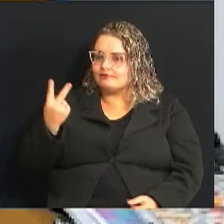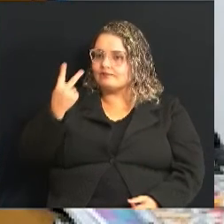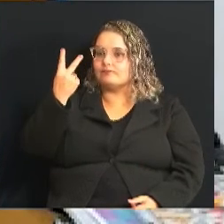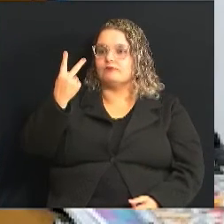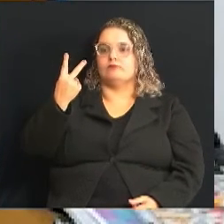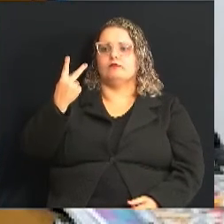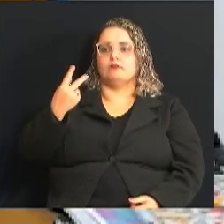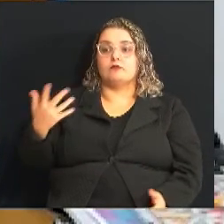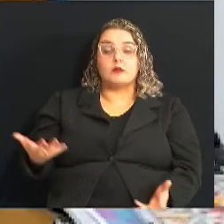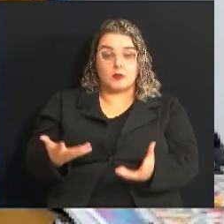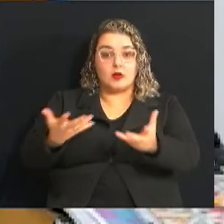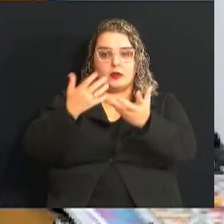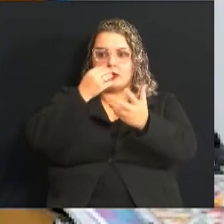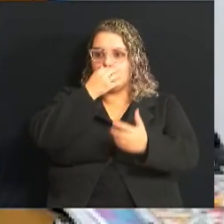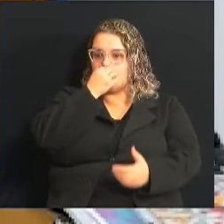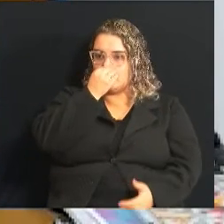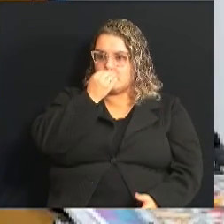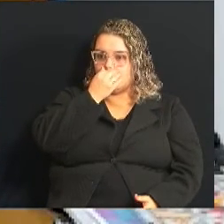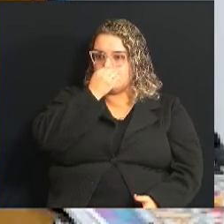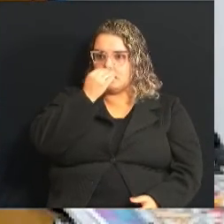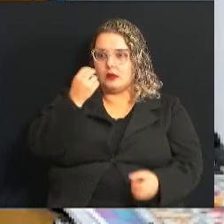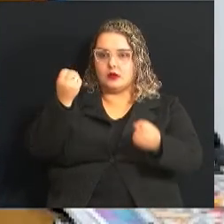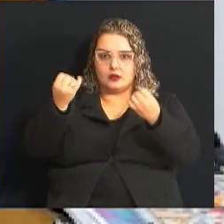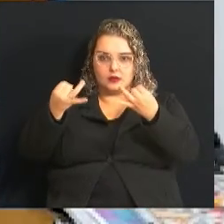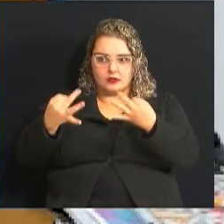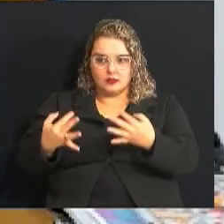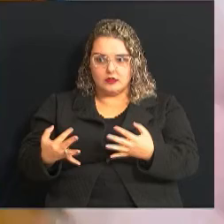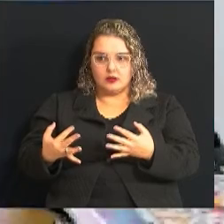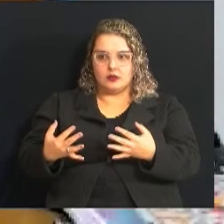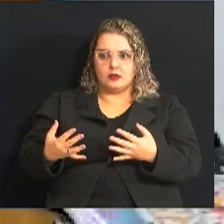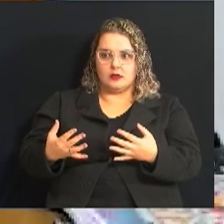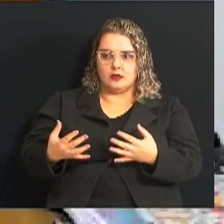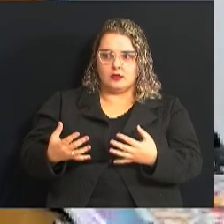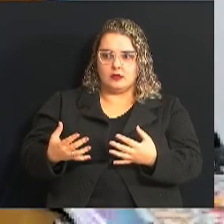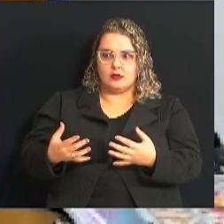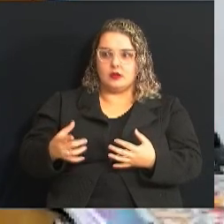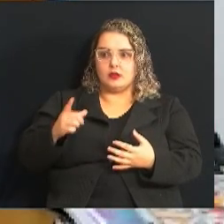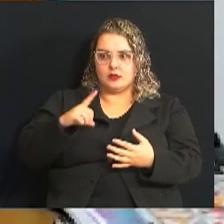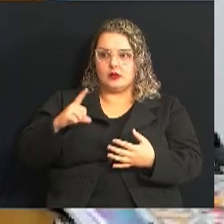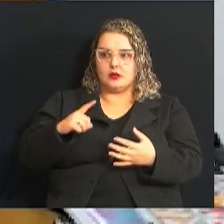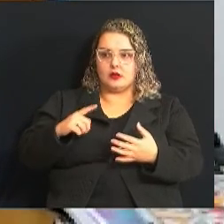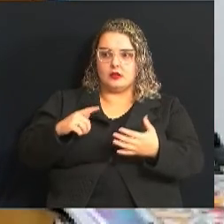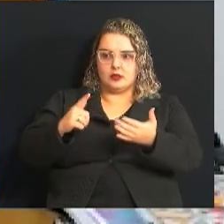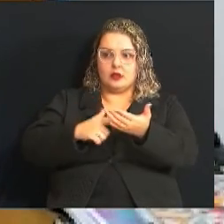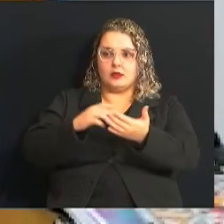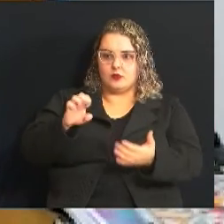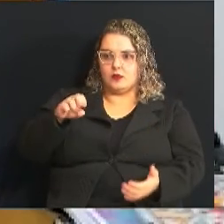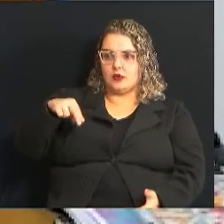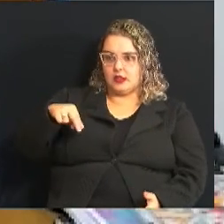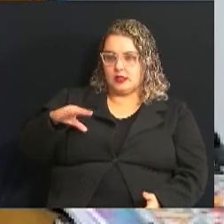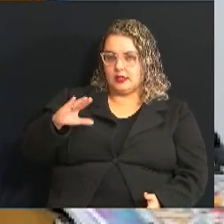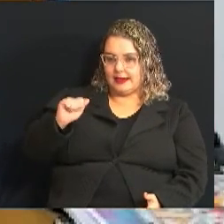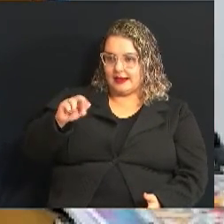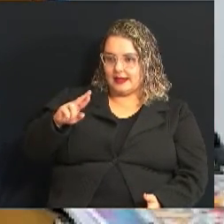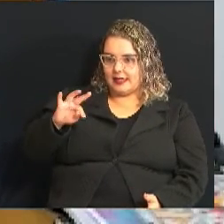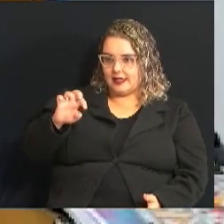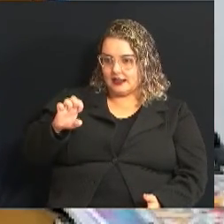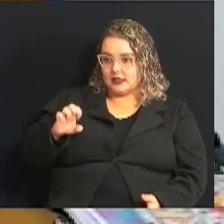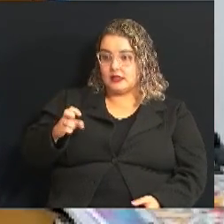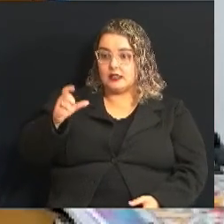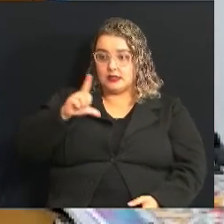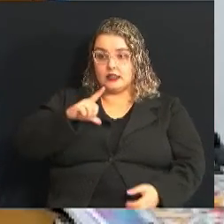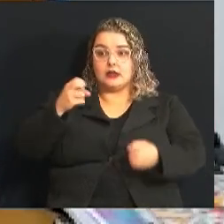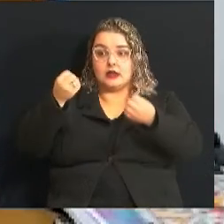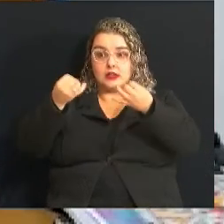contribuir muito, aí vai explicando. Então, aqui e até tem um encarte, tá, Gabriel, que ele tem as orientações